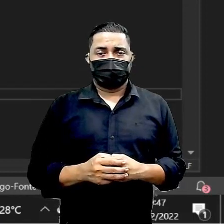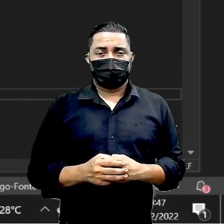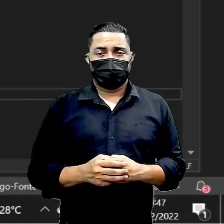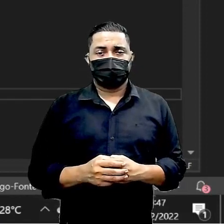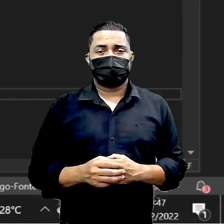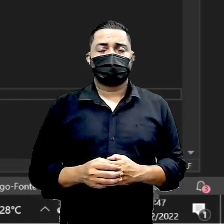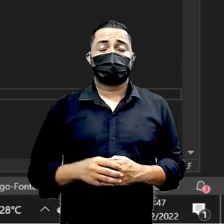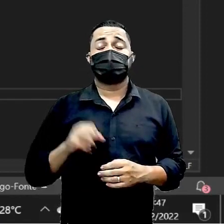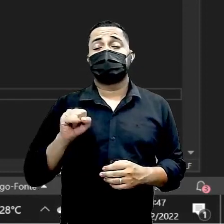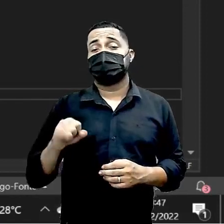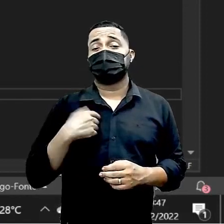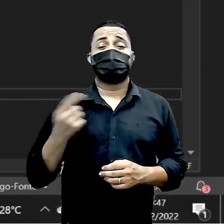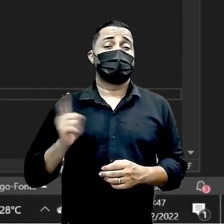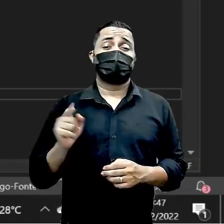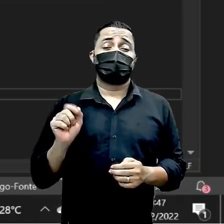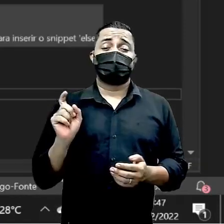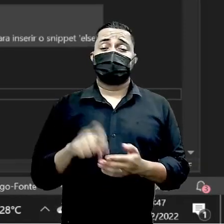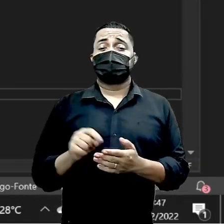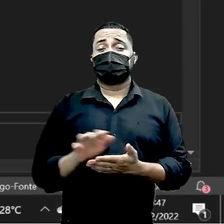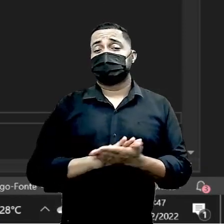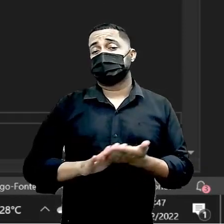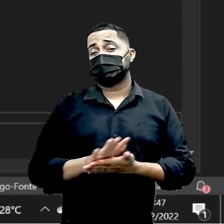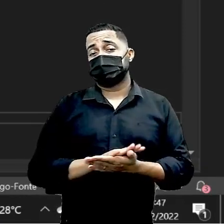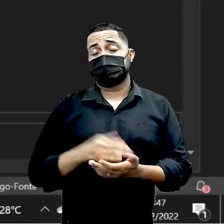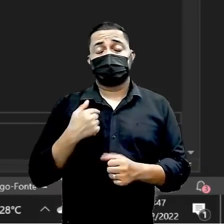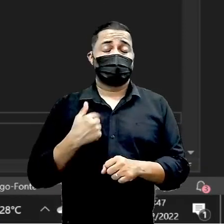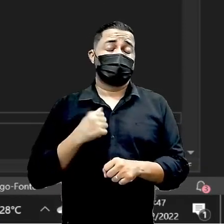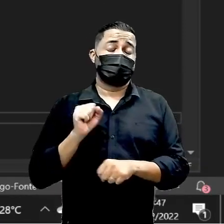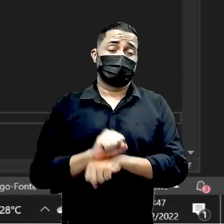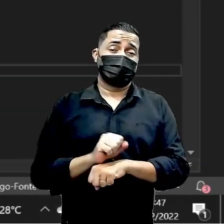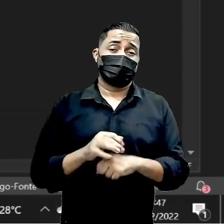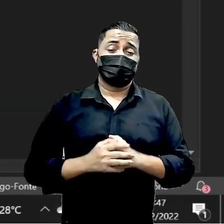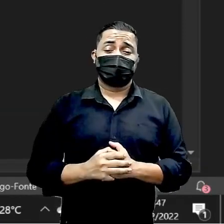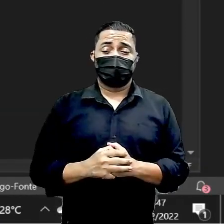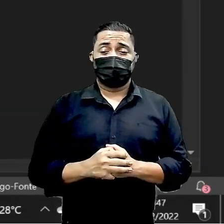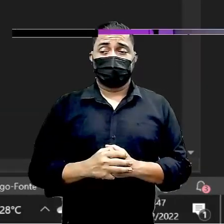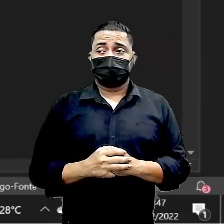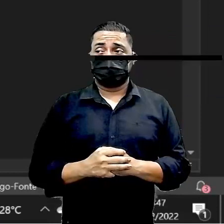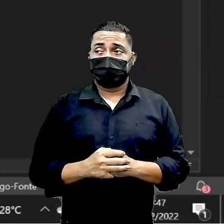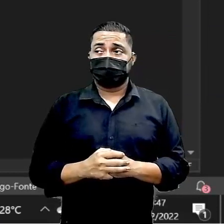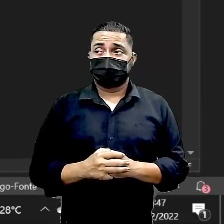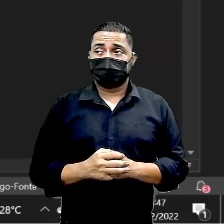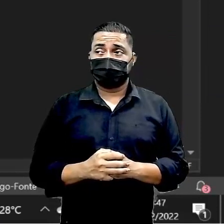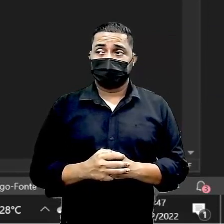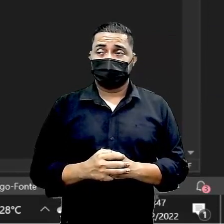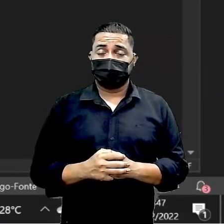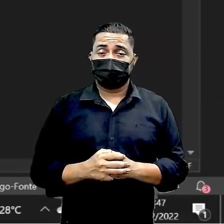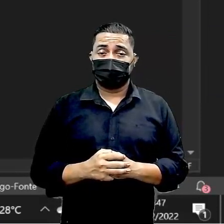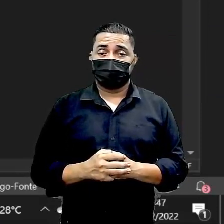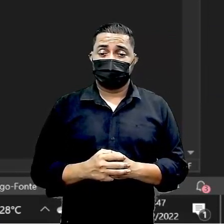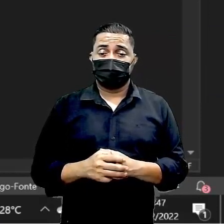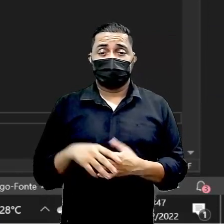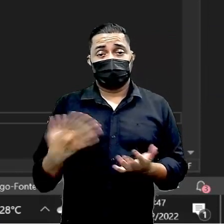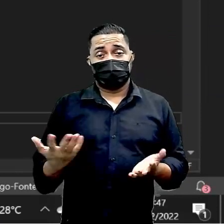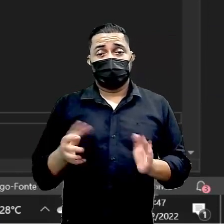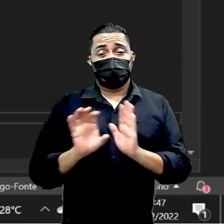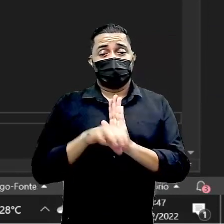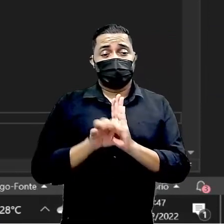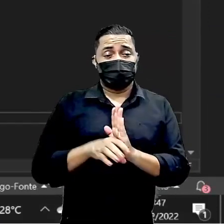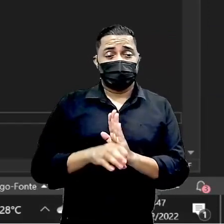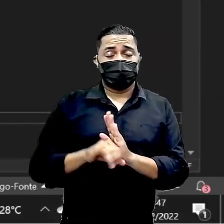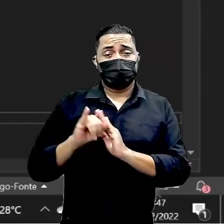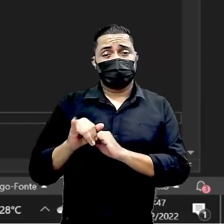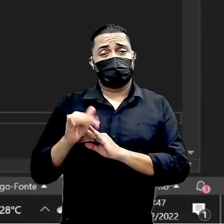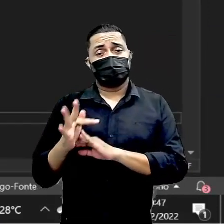E se eu não pressionar nada, eu vou ficar parado. Igual aos conceitos de E aí você